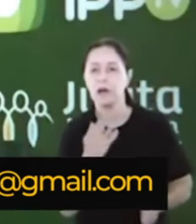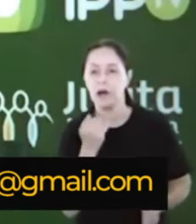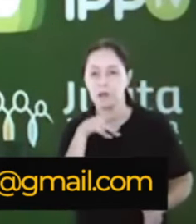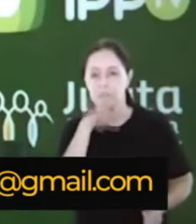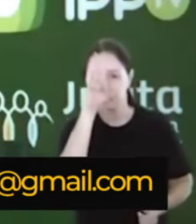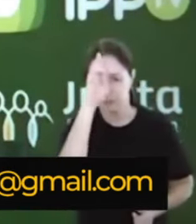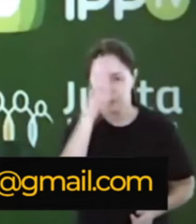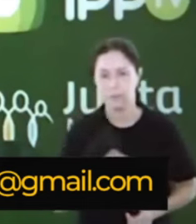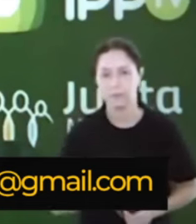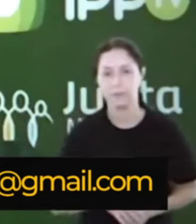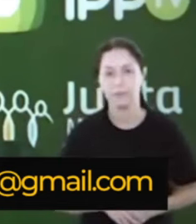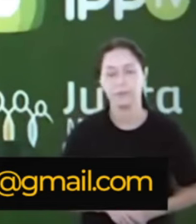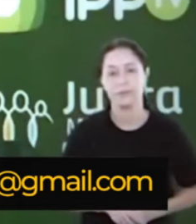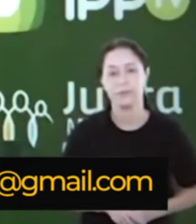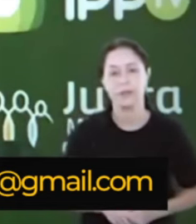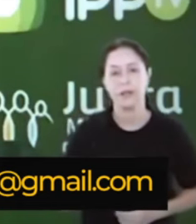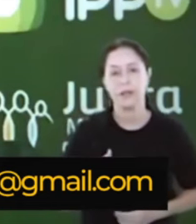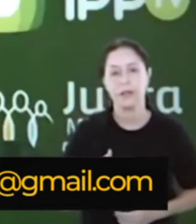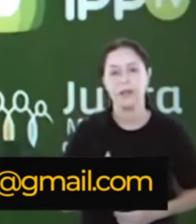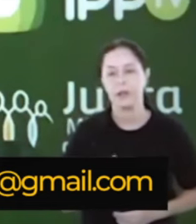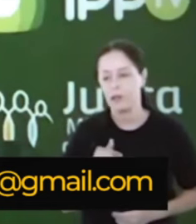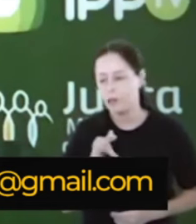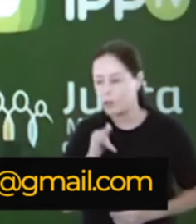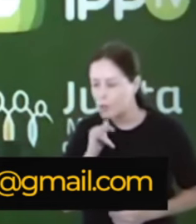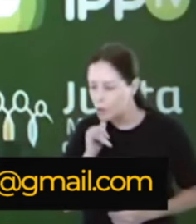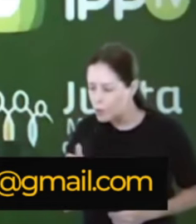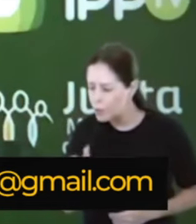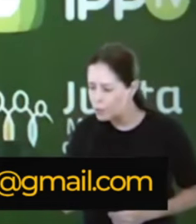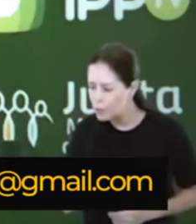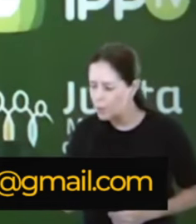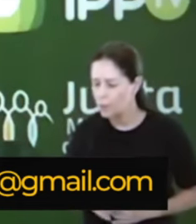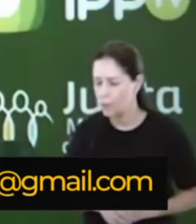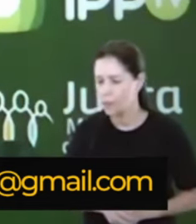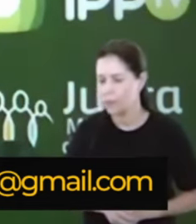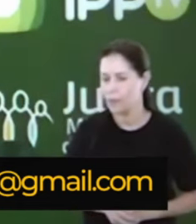Israel e eu fiz uma colocação com o